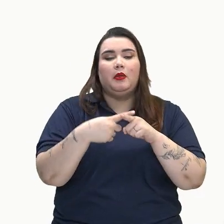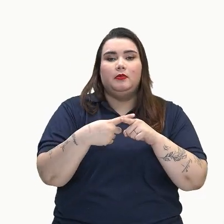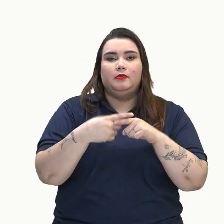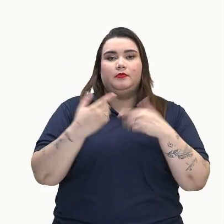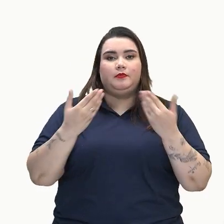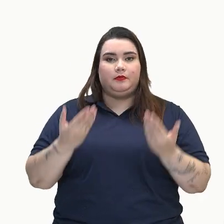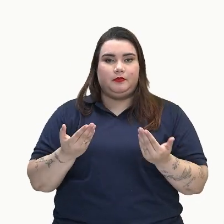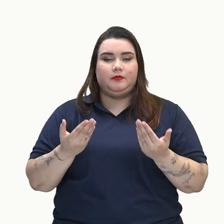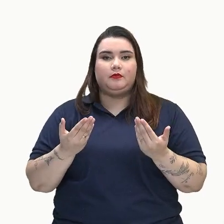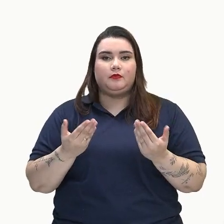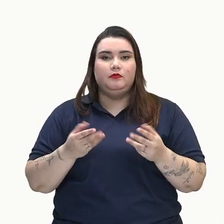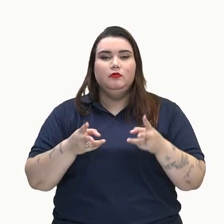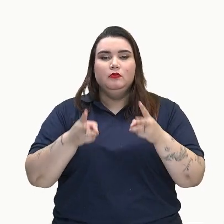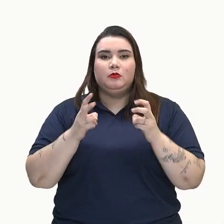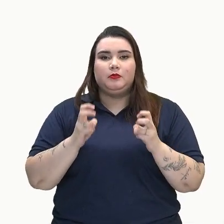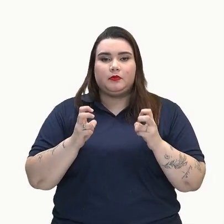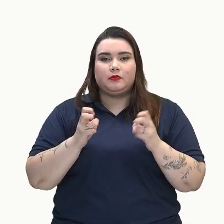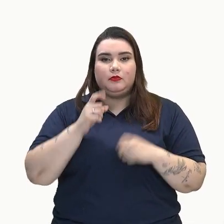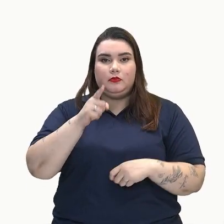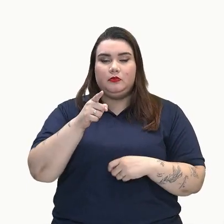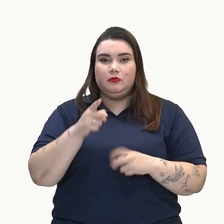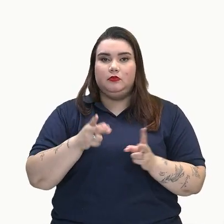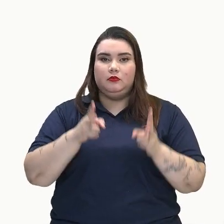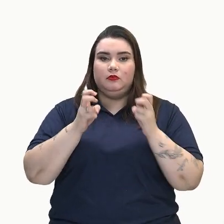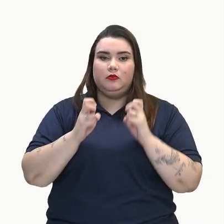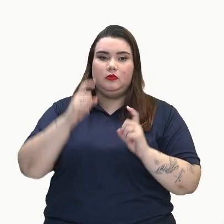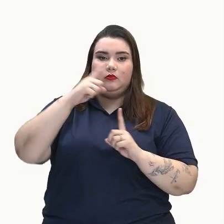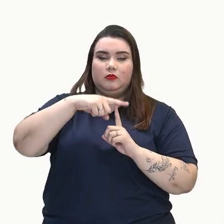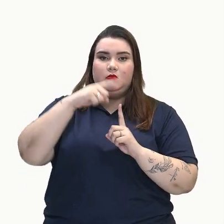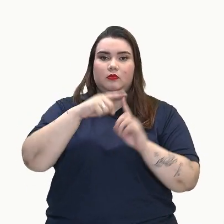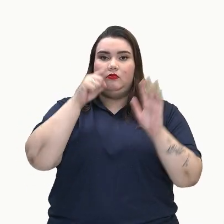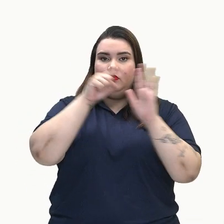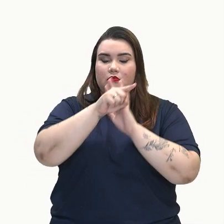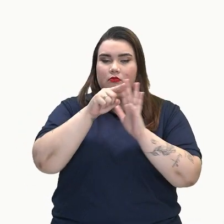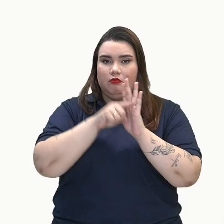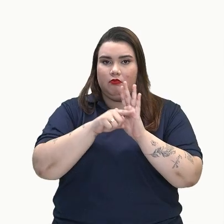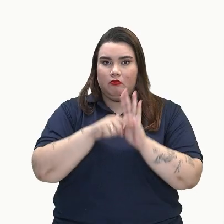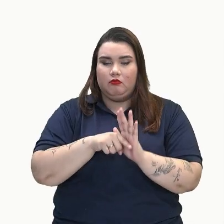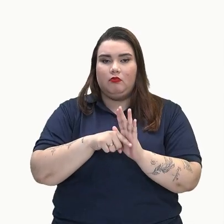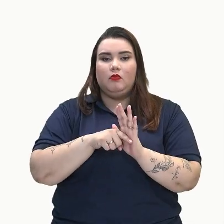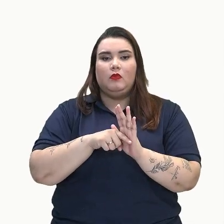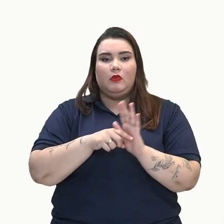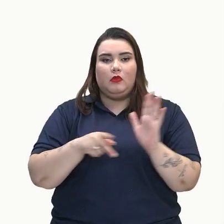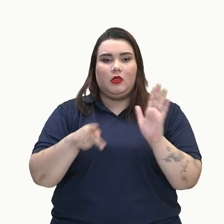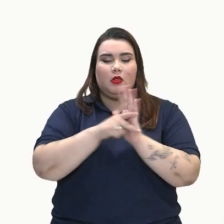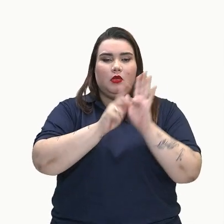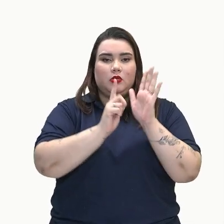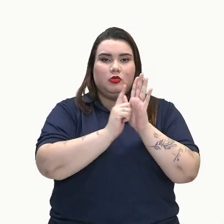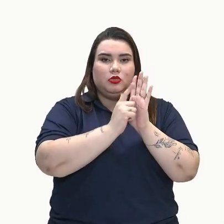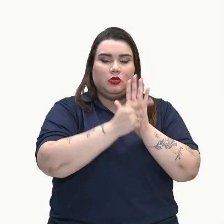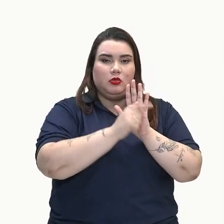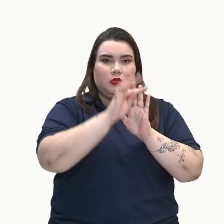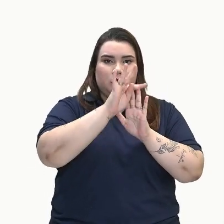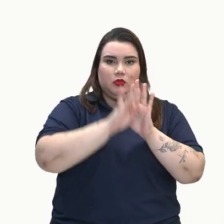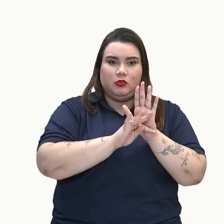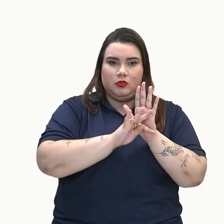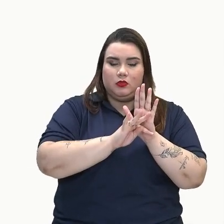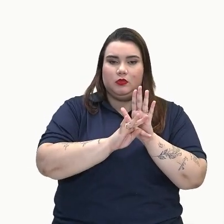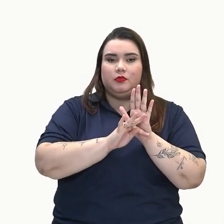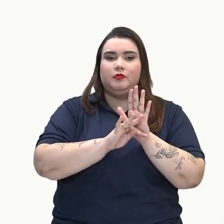Então, você observou aqui que os tipos de perguntas que constituem o gênero textual